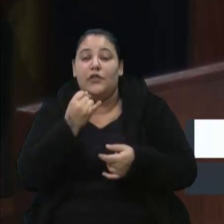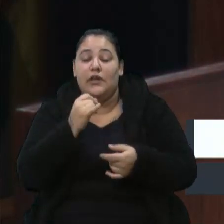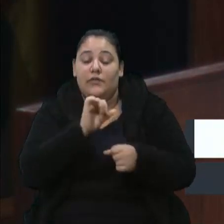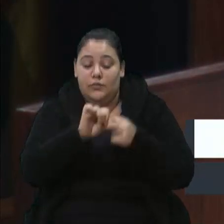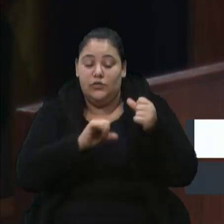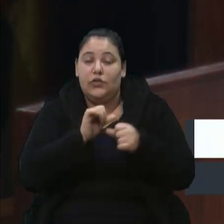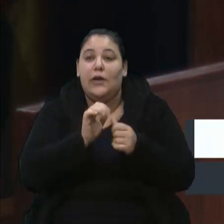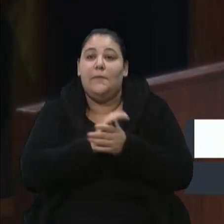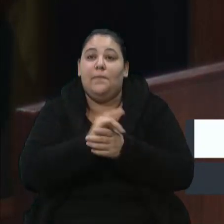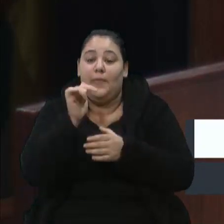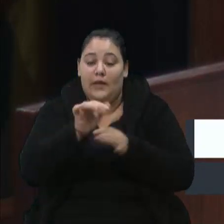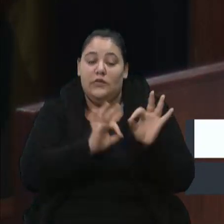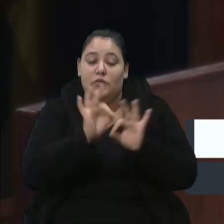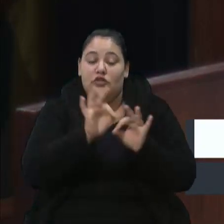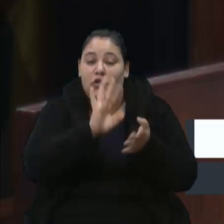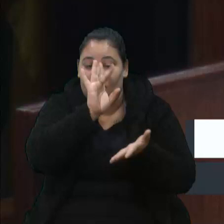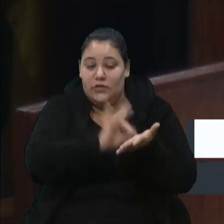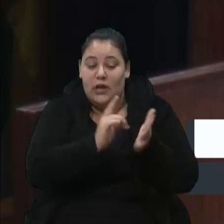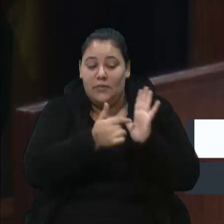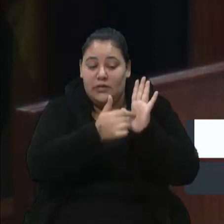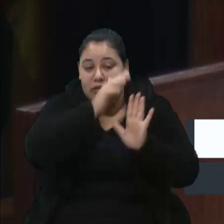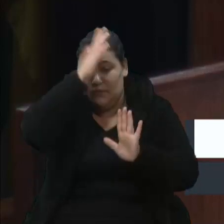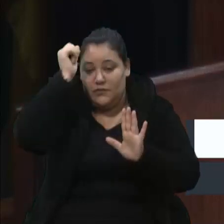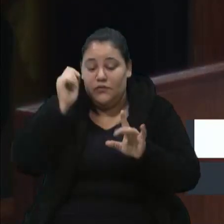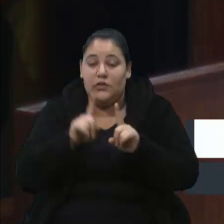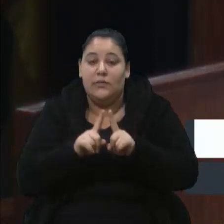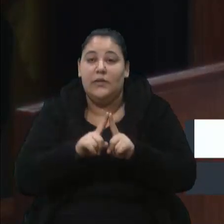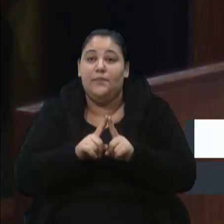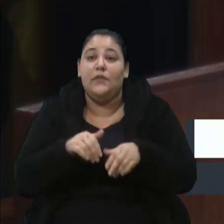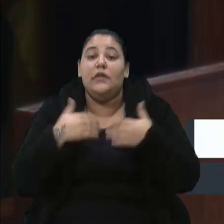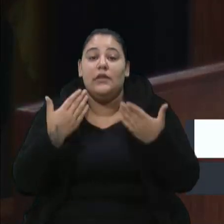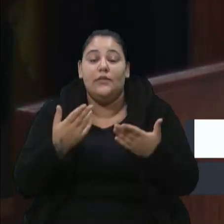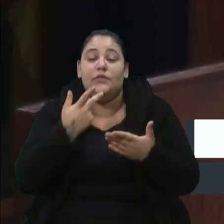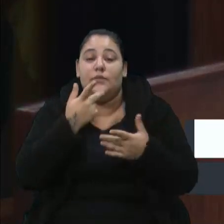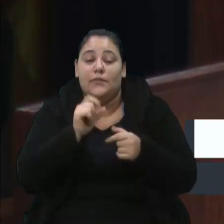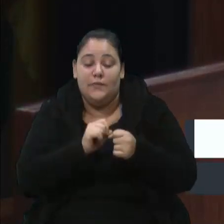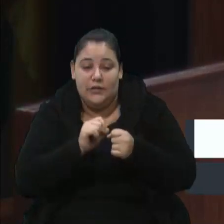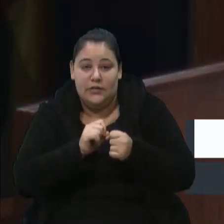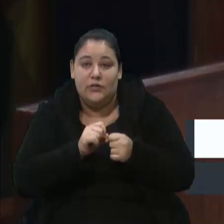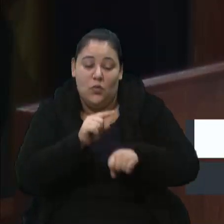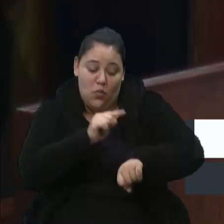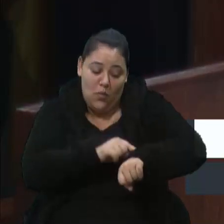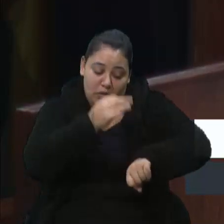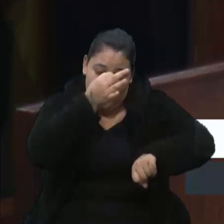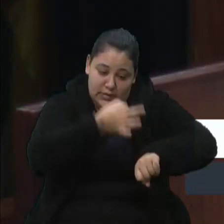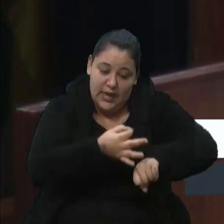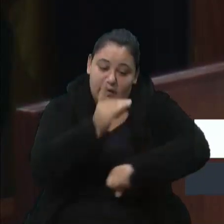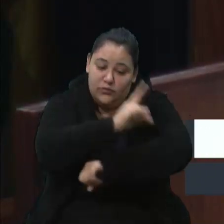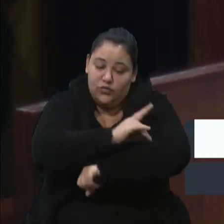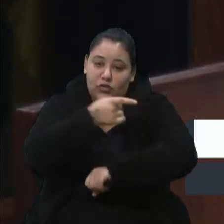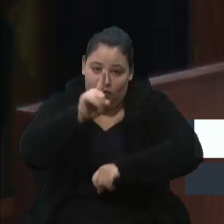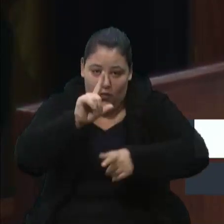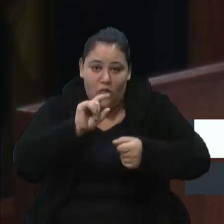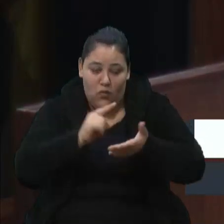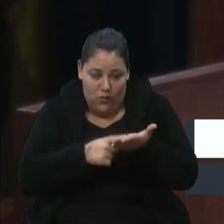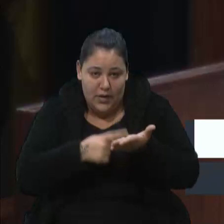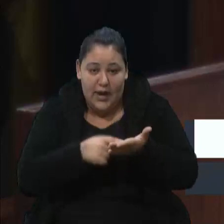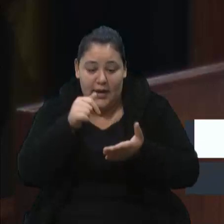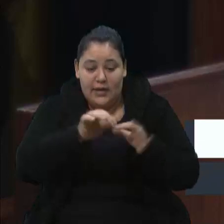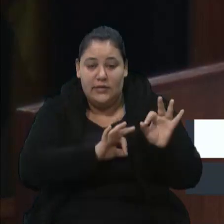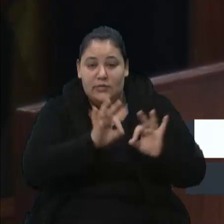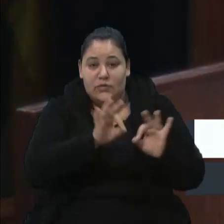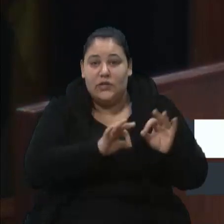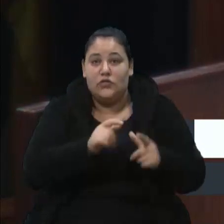alterados nesse projeto original apresentado pela Prefeitura. Então nós faremos no momento oportuno, com uma data a ser marcada ainda, esse processo que o